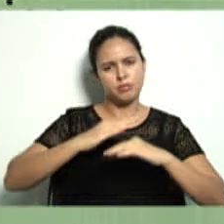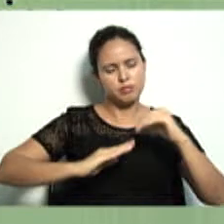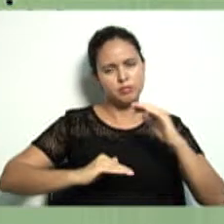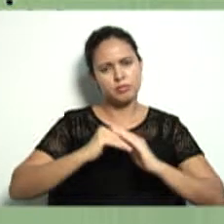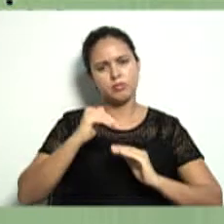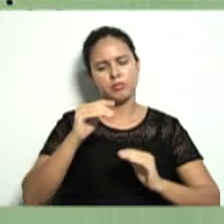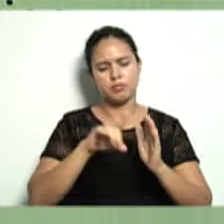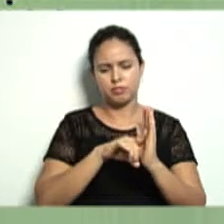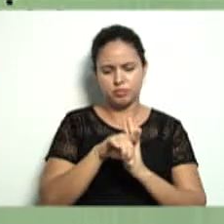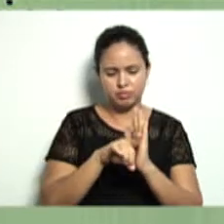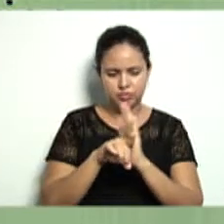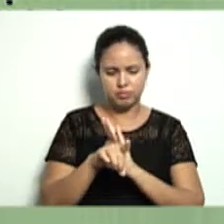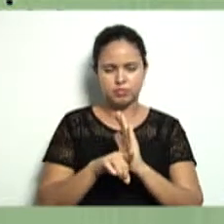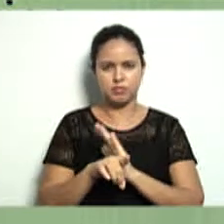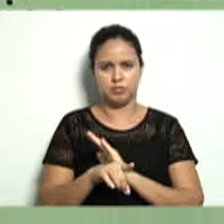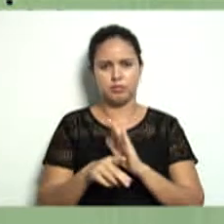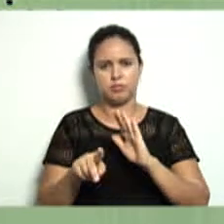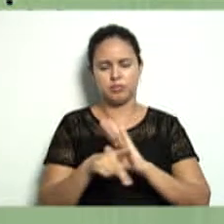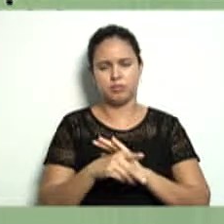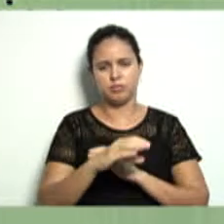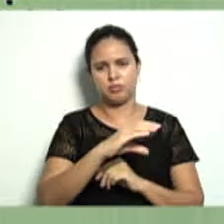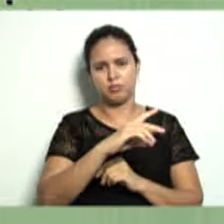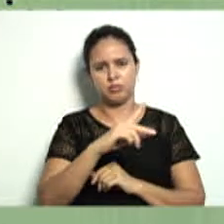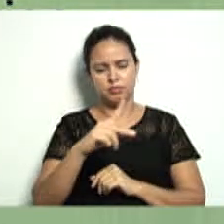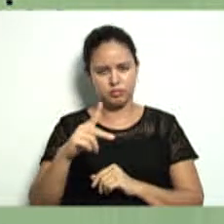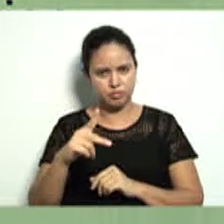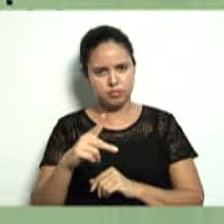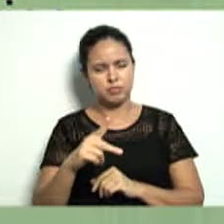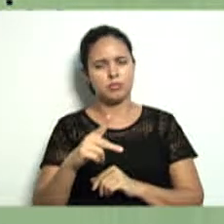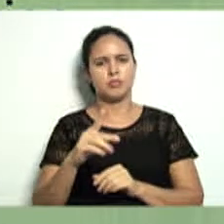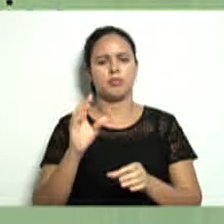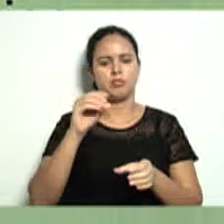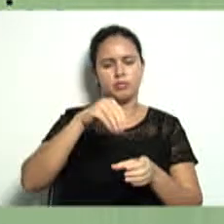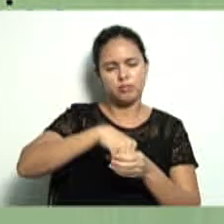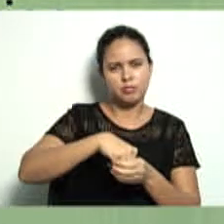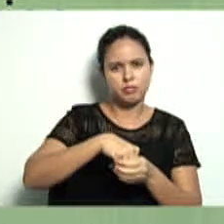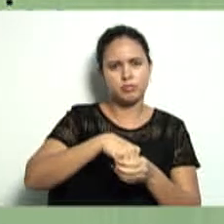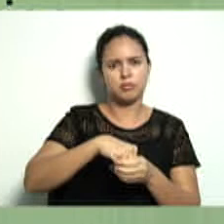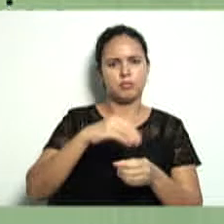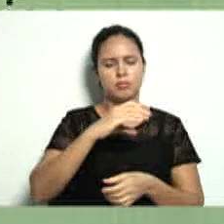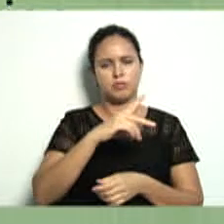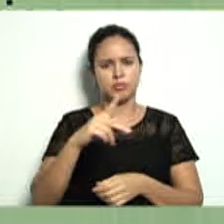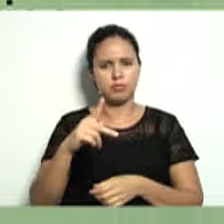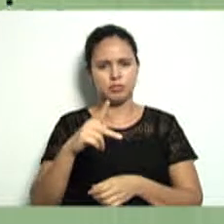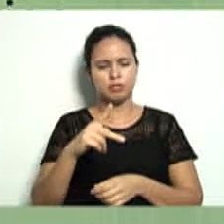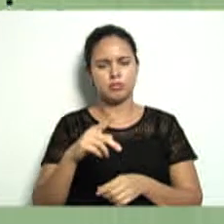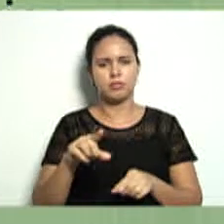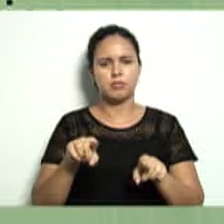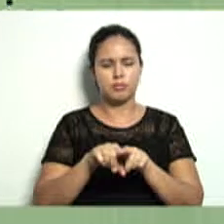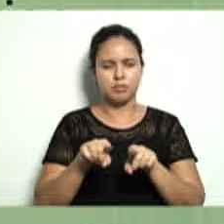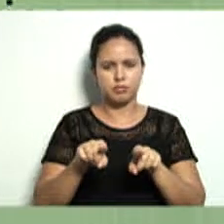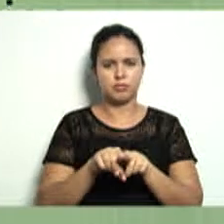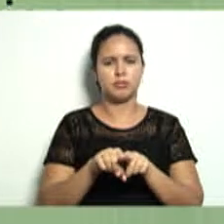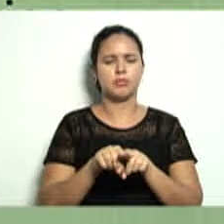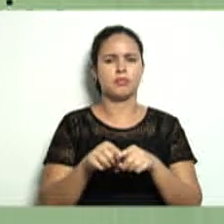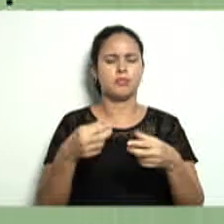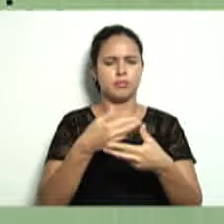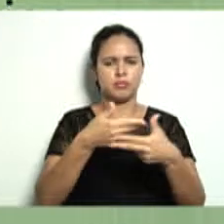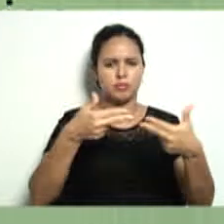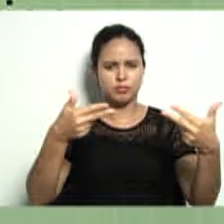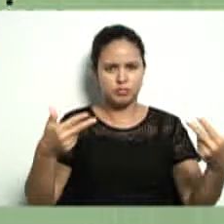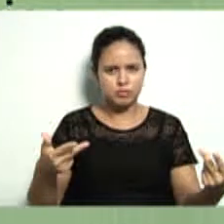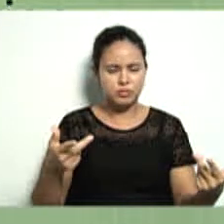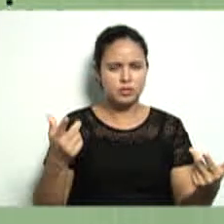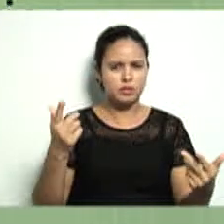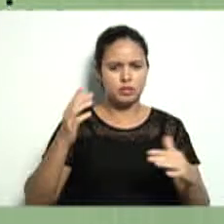da companhia, inclusive gestão de risco e controles internos. E letra D, diversidade, habilidade de lidar